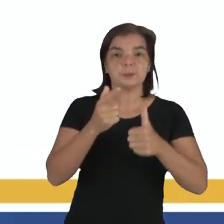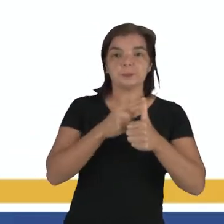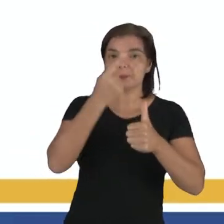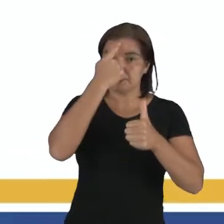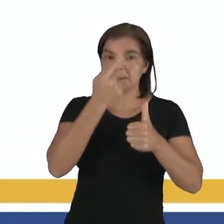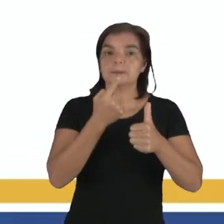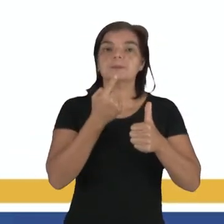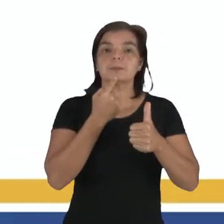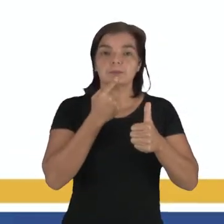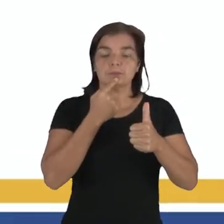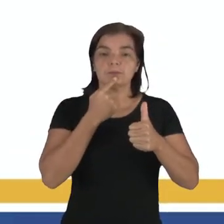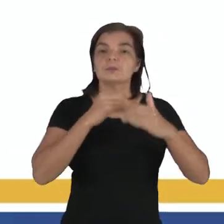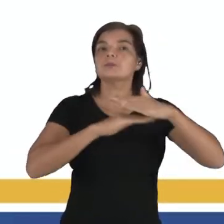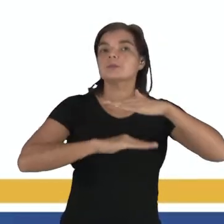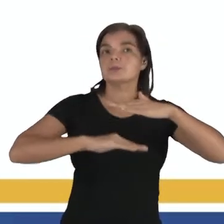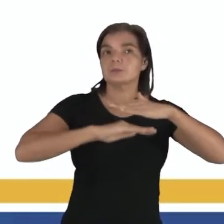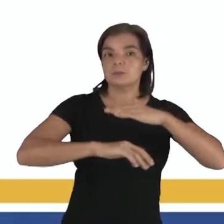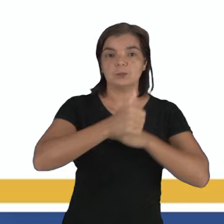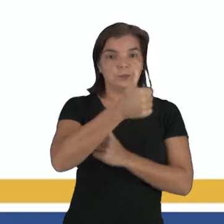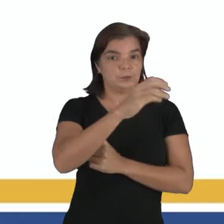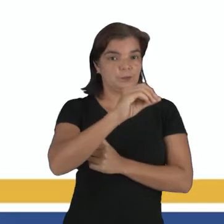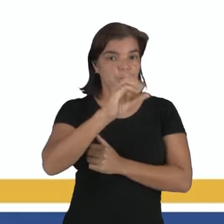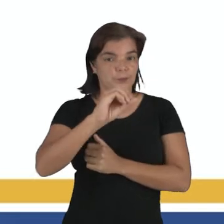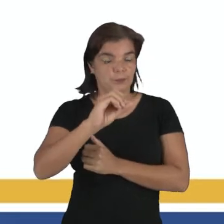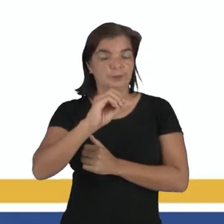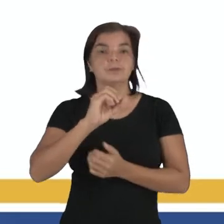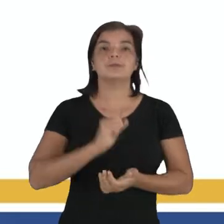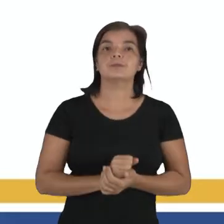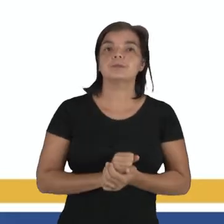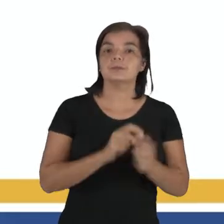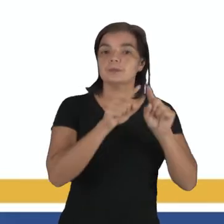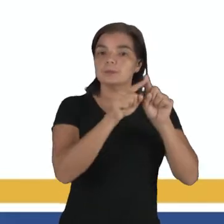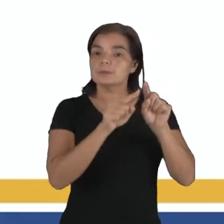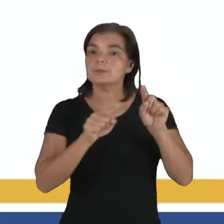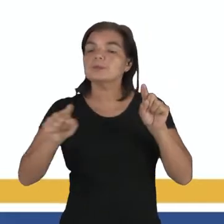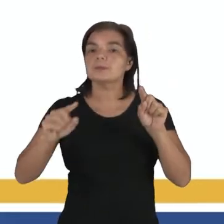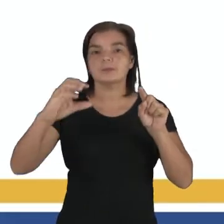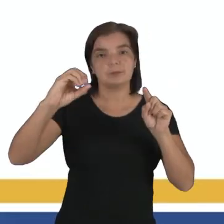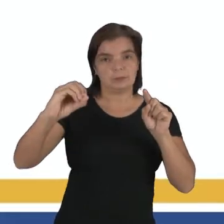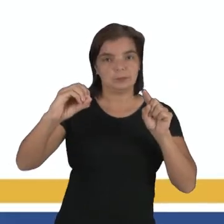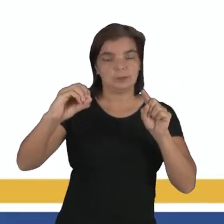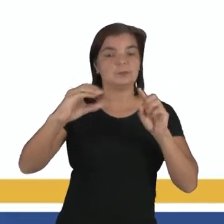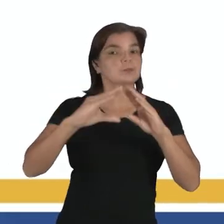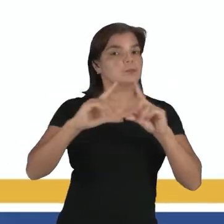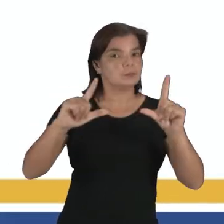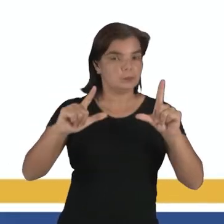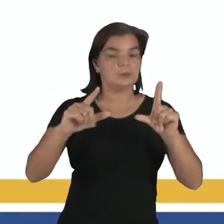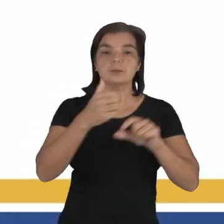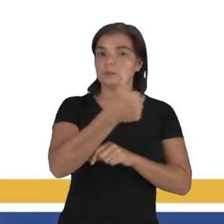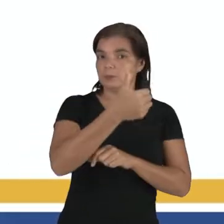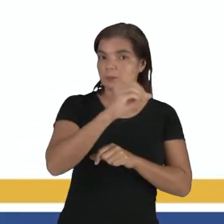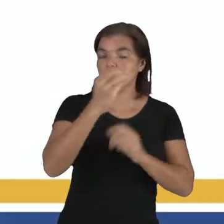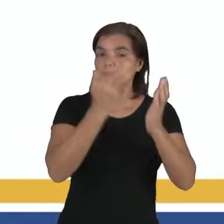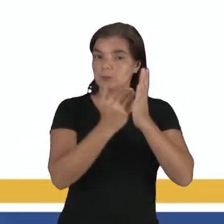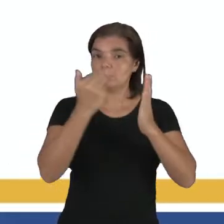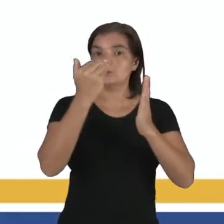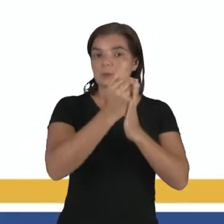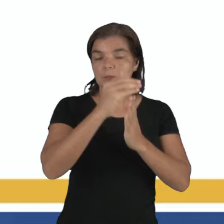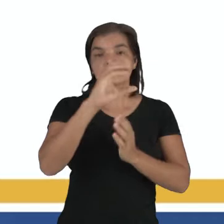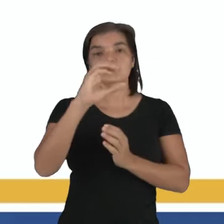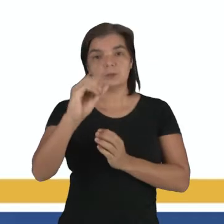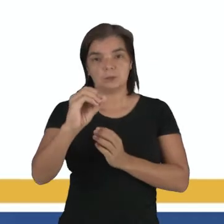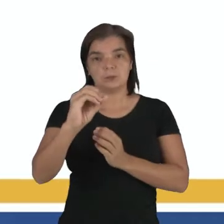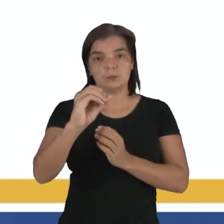na imagem inferior, a gente tem 100 graus Celsius, que está transferindo para zero. Obviamente que o 100 ele é maior do que zero,